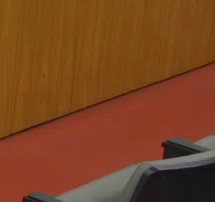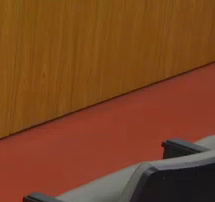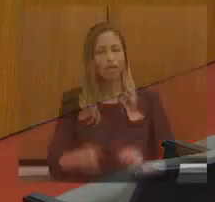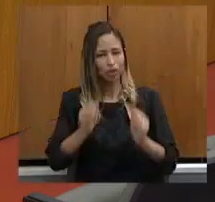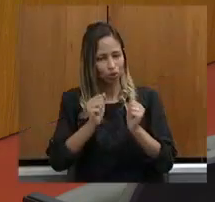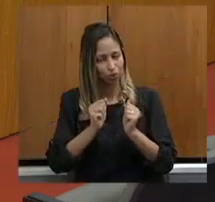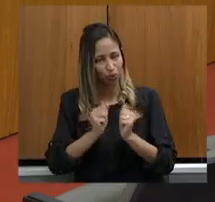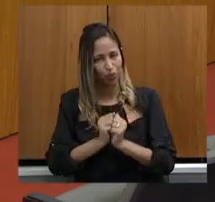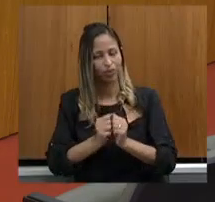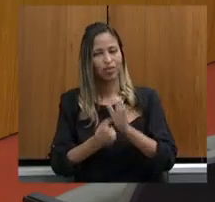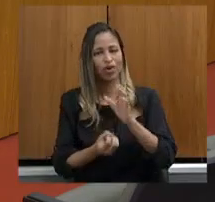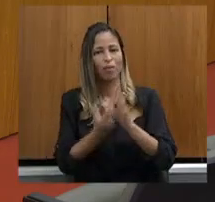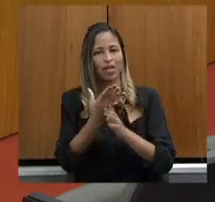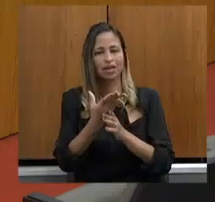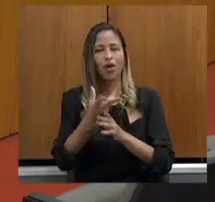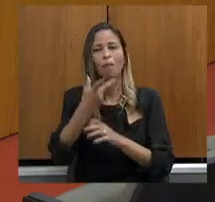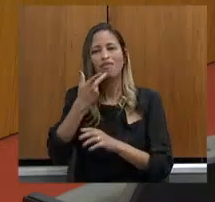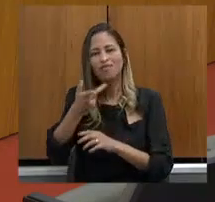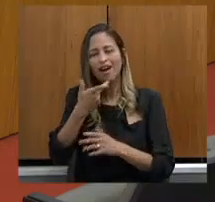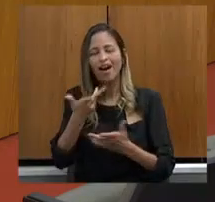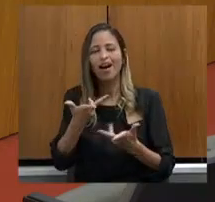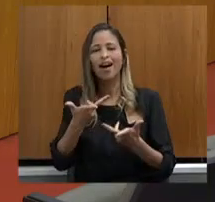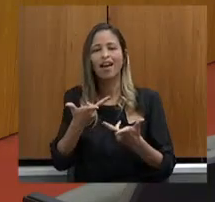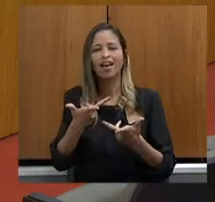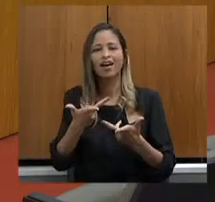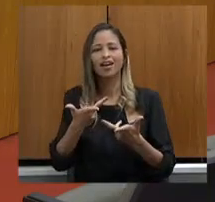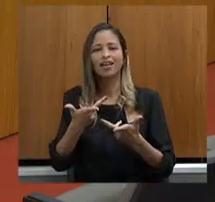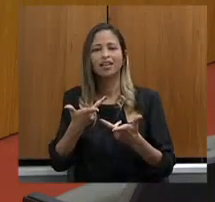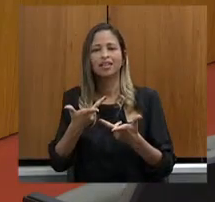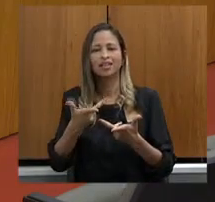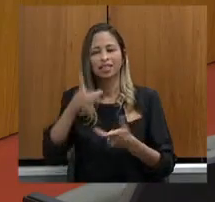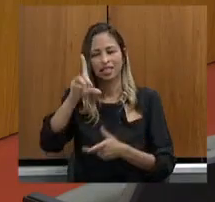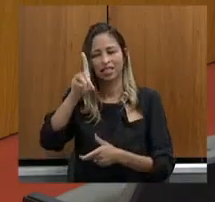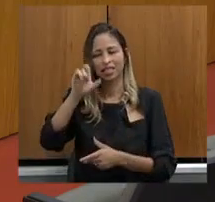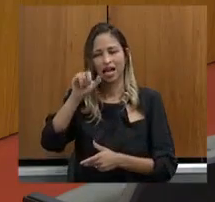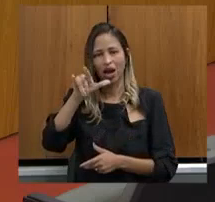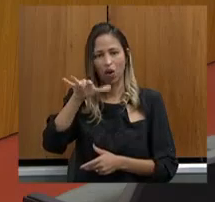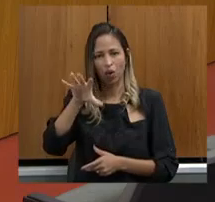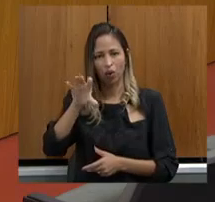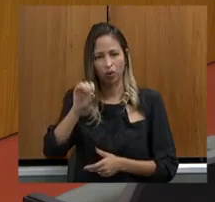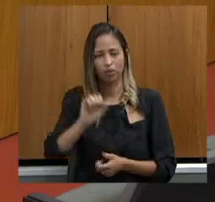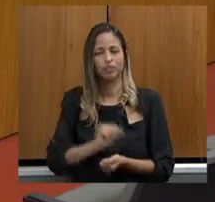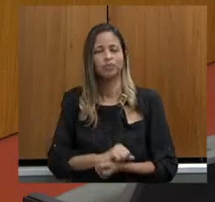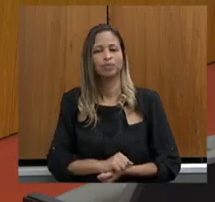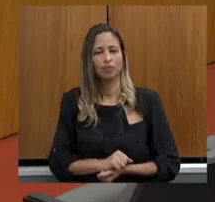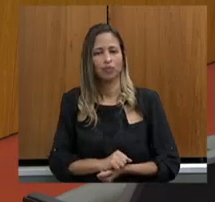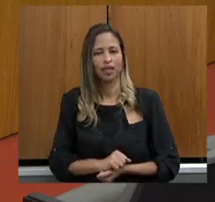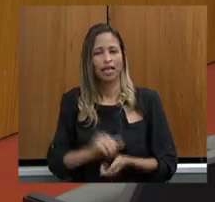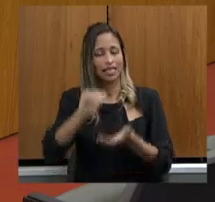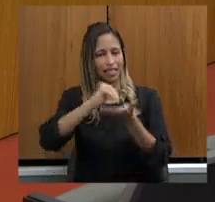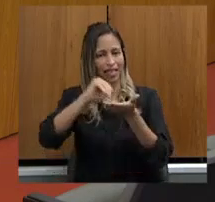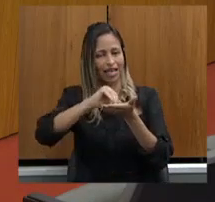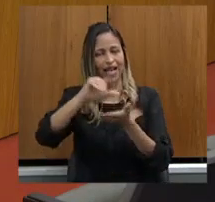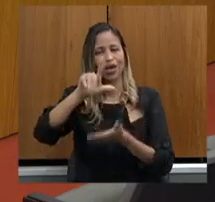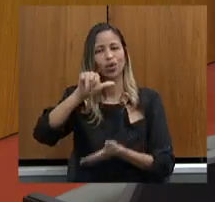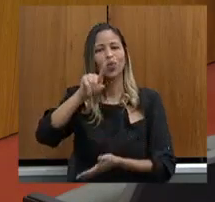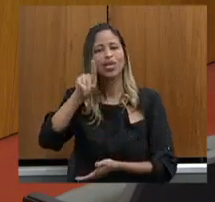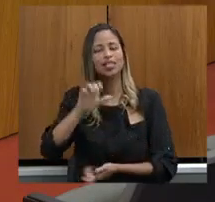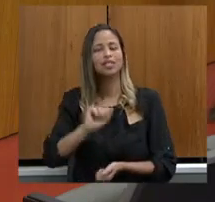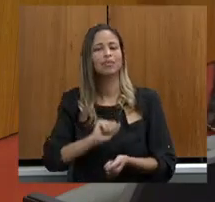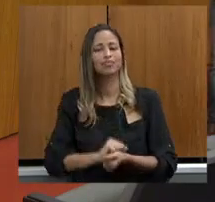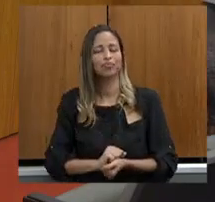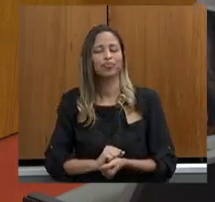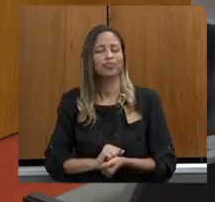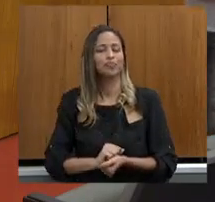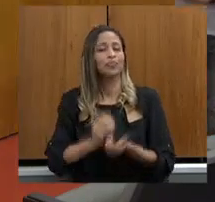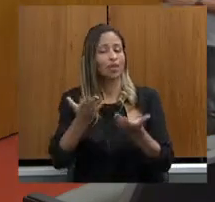alguma alguma fala sobre a ponderação do deputado Dalma secretária Luiza queria apenas